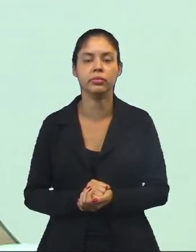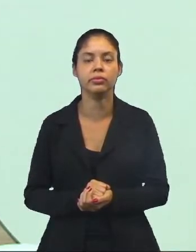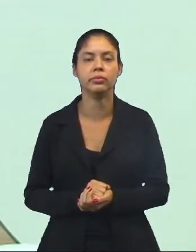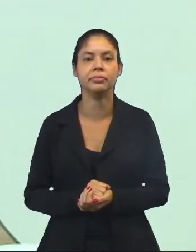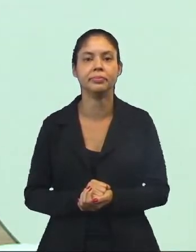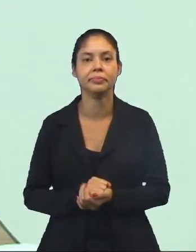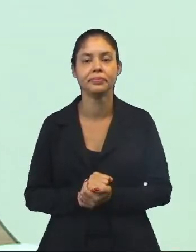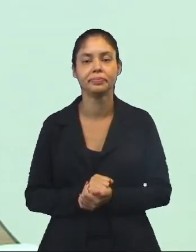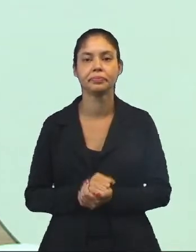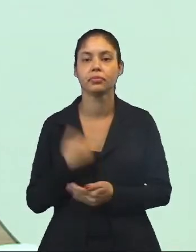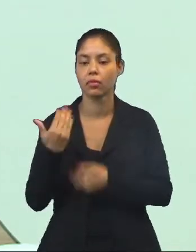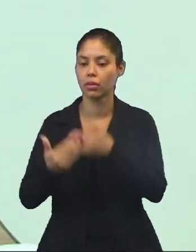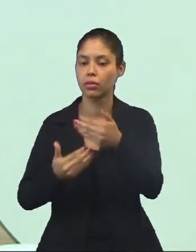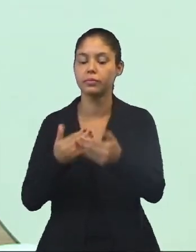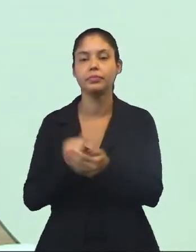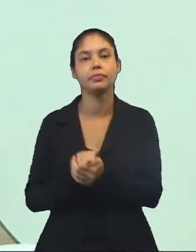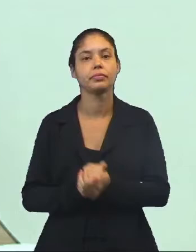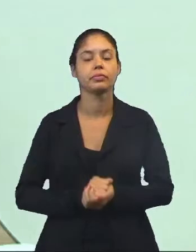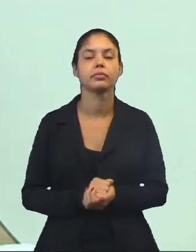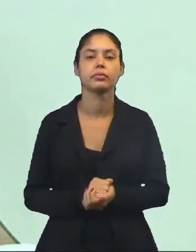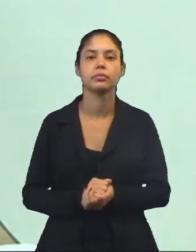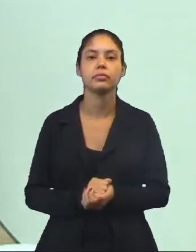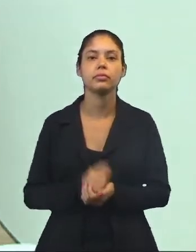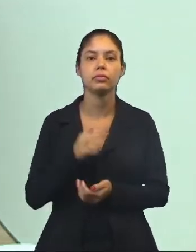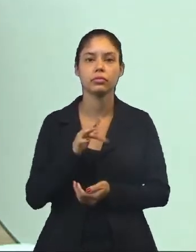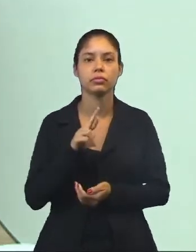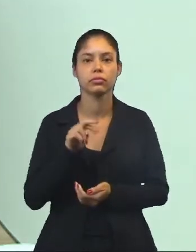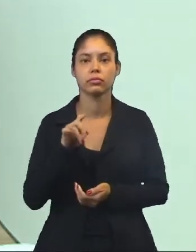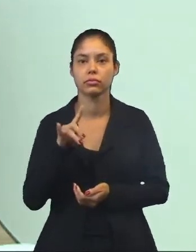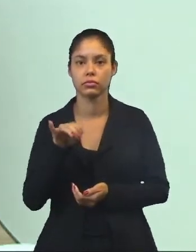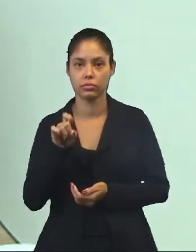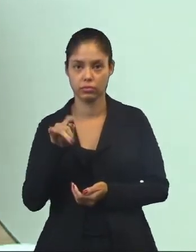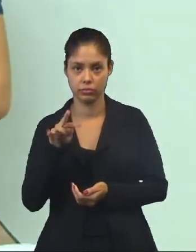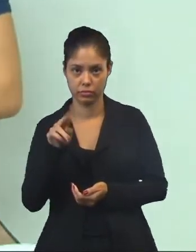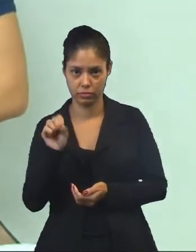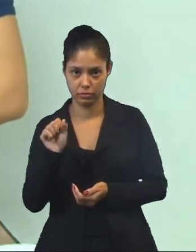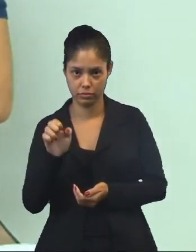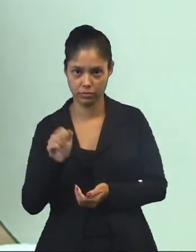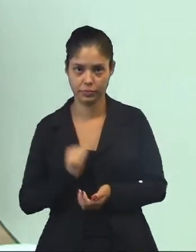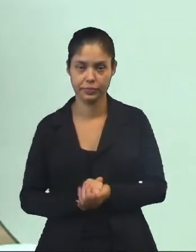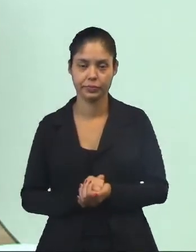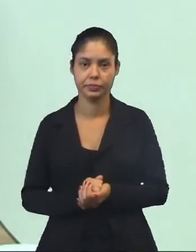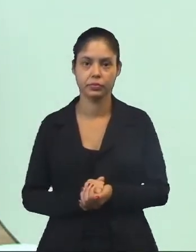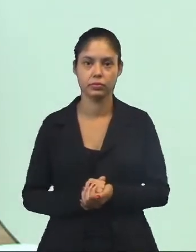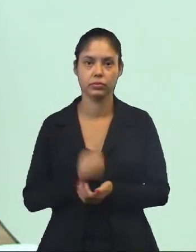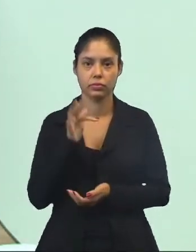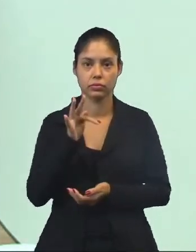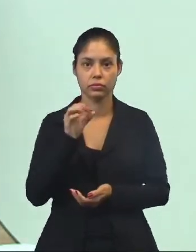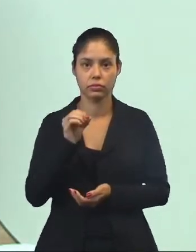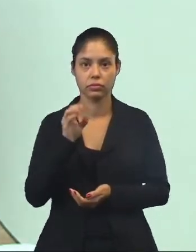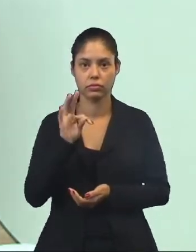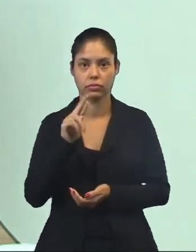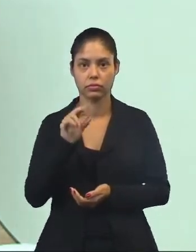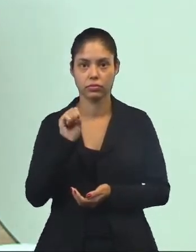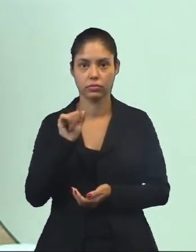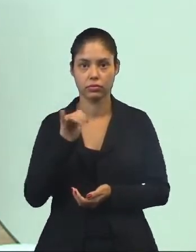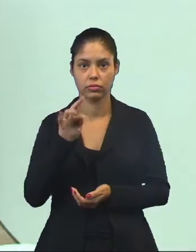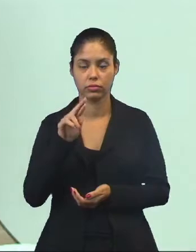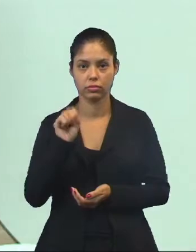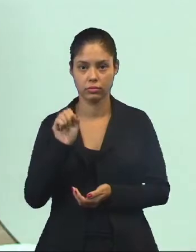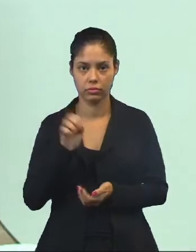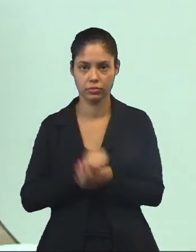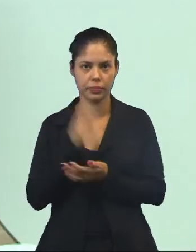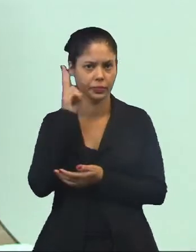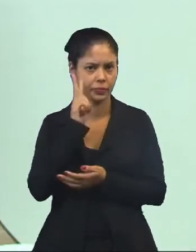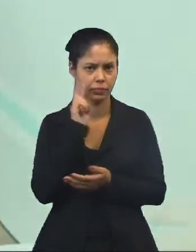Aqui, ó, processo da fotossíntese. Vamos relembrar? Na fotossíntese, aqui é um esquema da fotossíntese para a